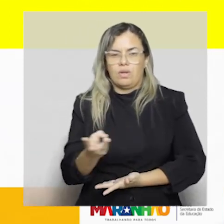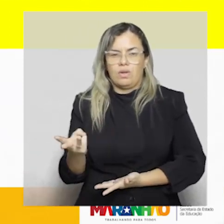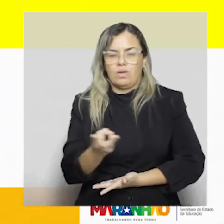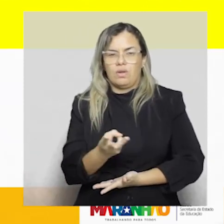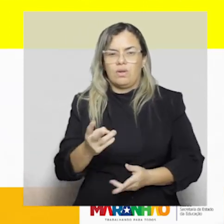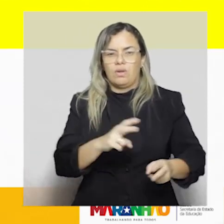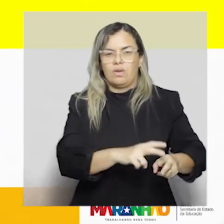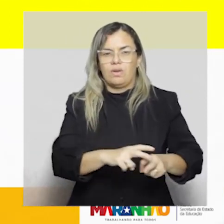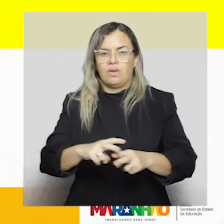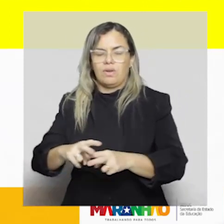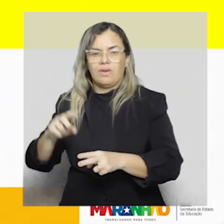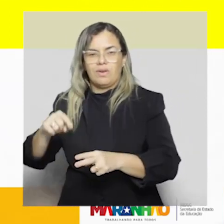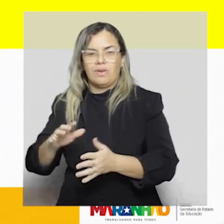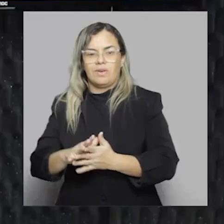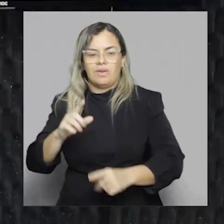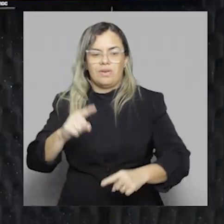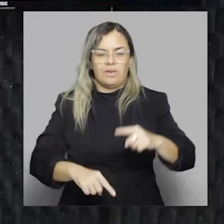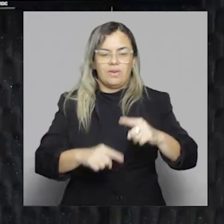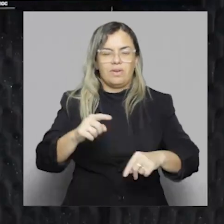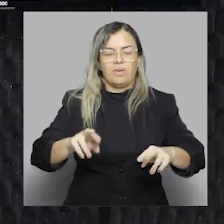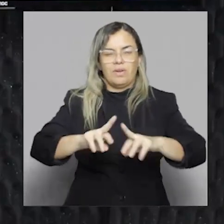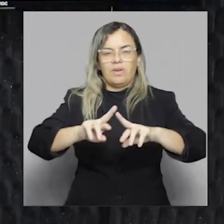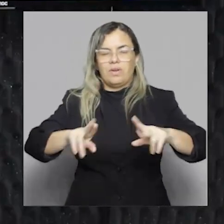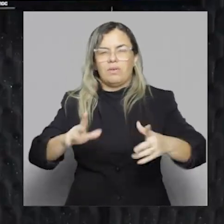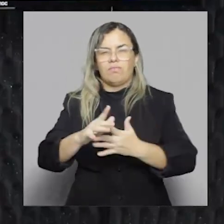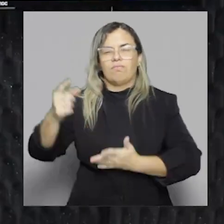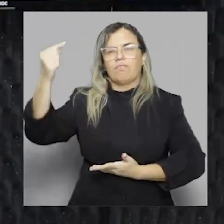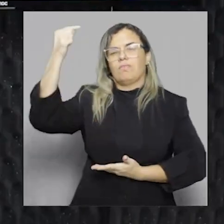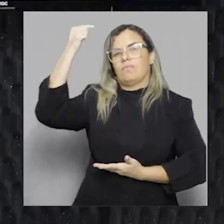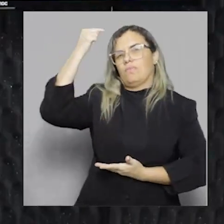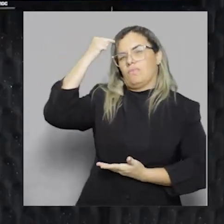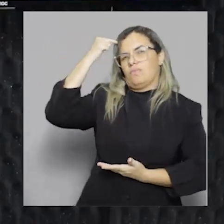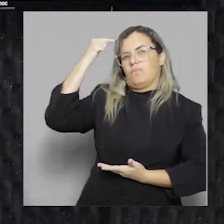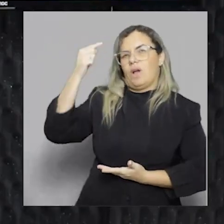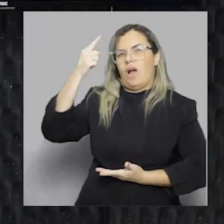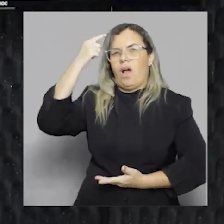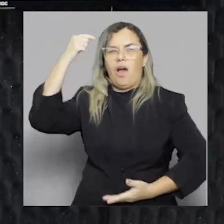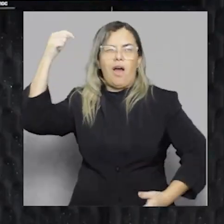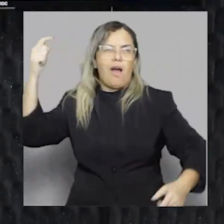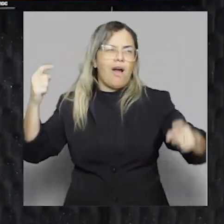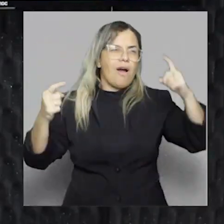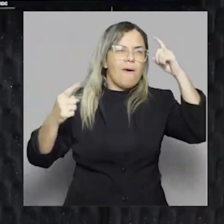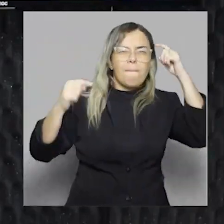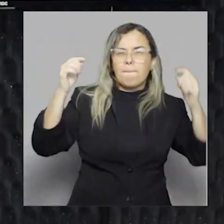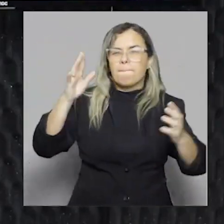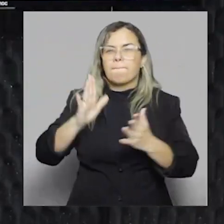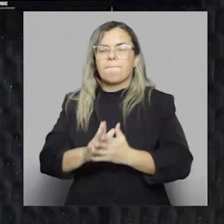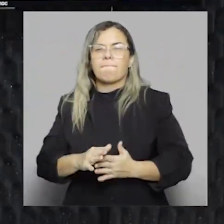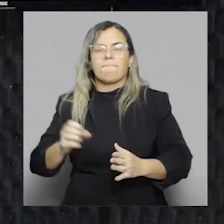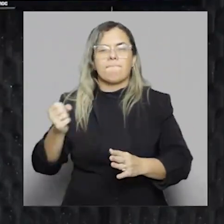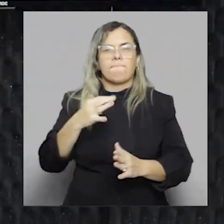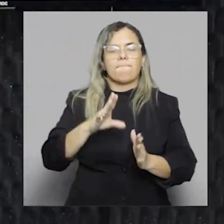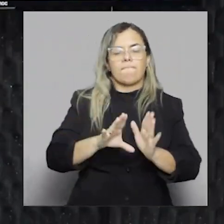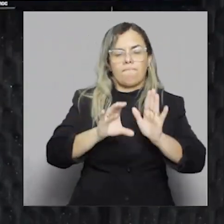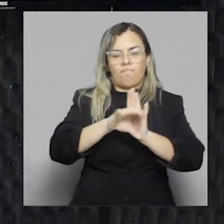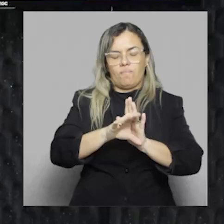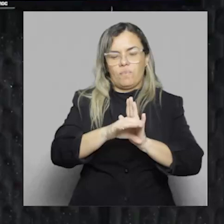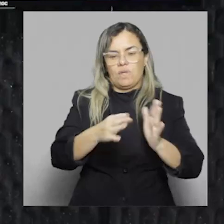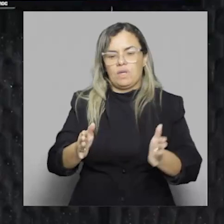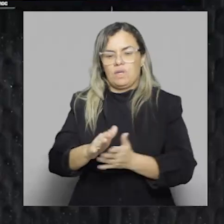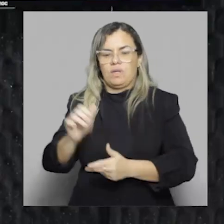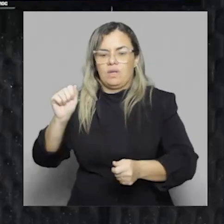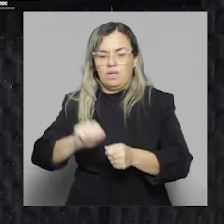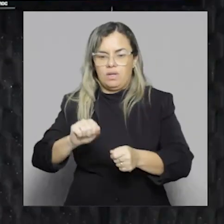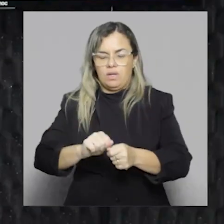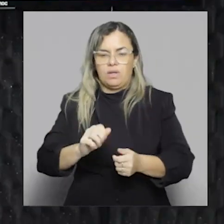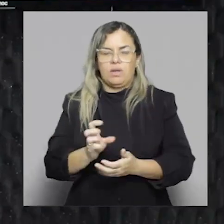visões diferentes do mesmo objeto. Na hora que eu penso sobre isso e crio novas ideias, crio novos conceitos, eu faço a mesma coisa que o Cildo